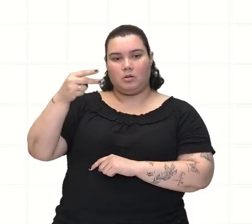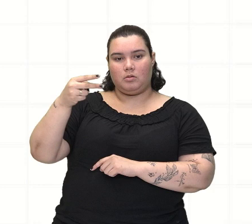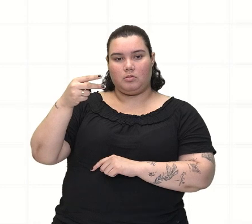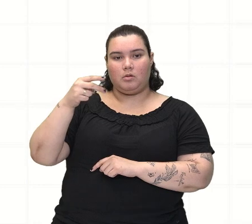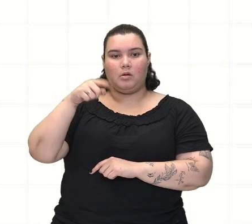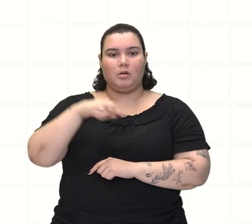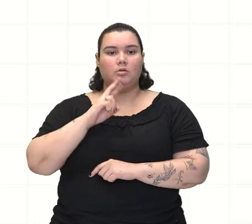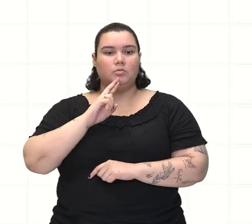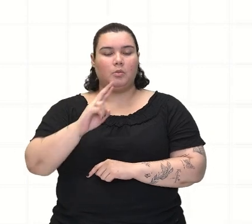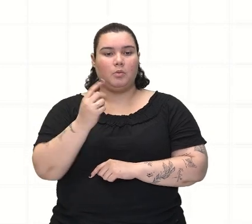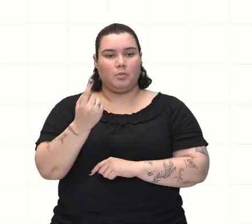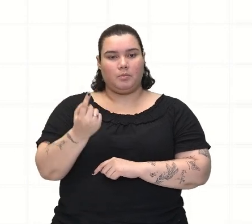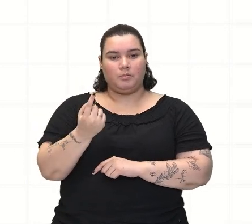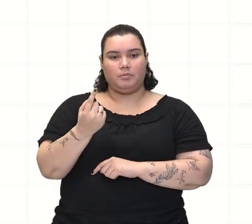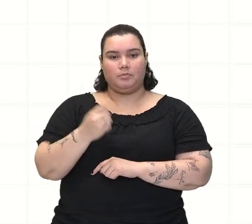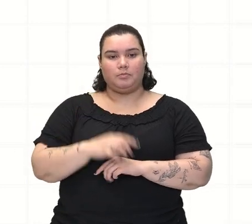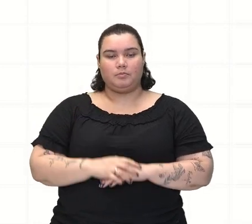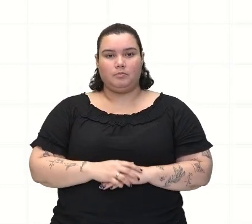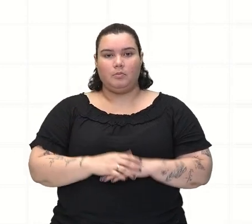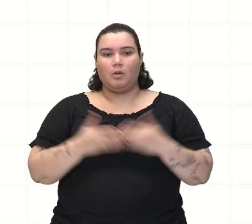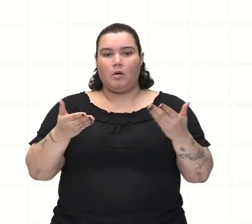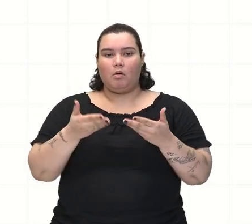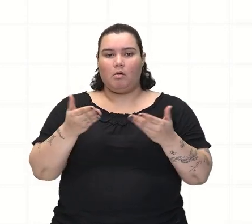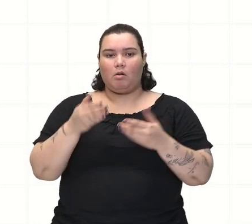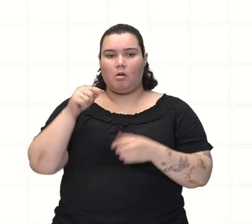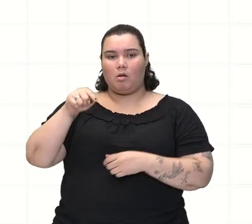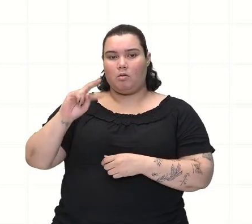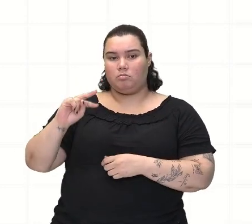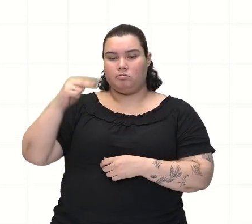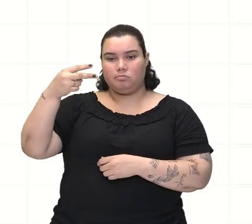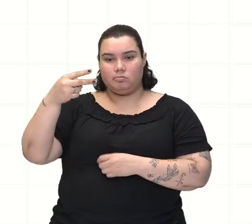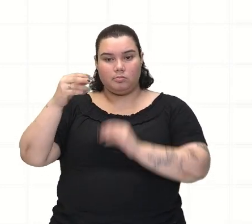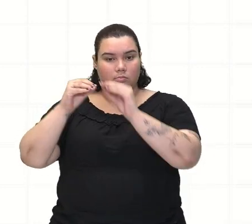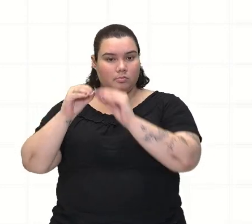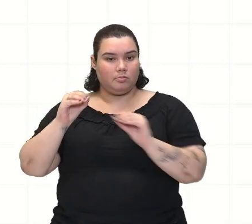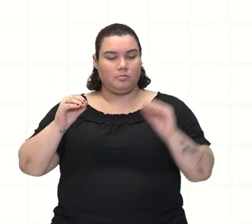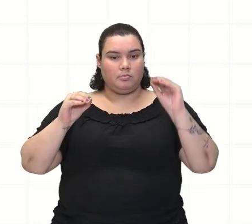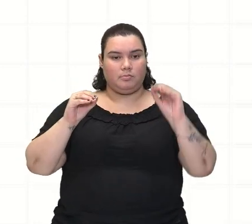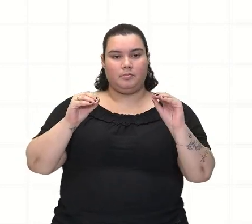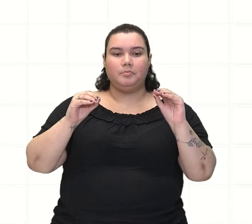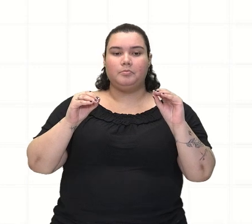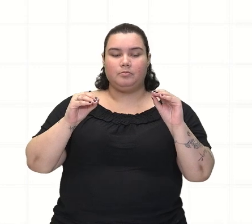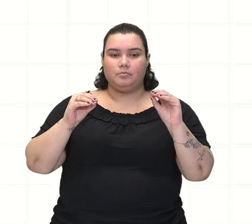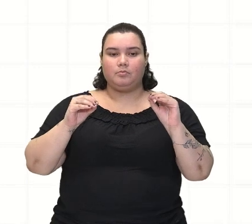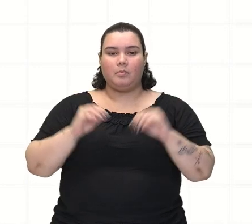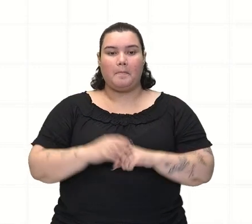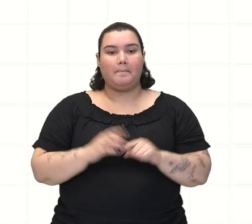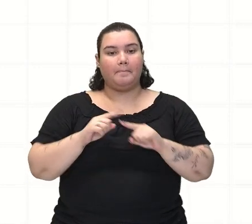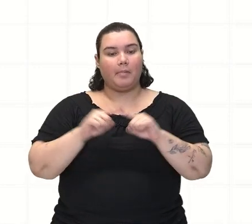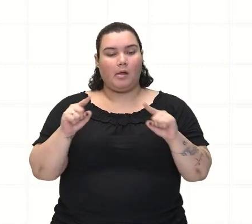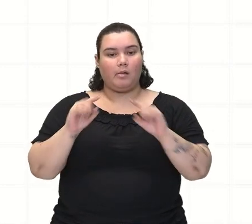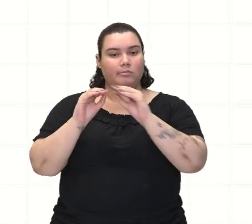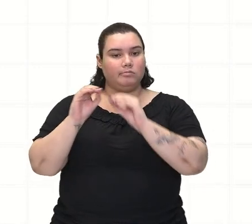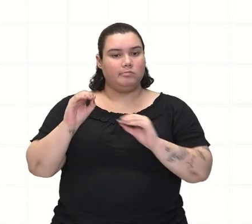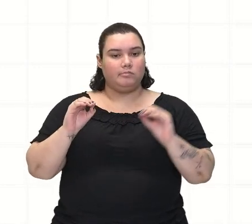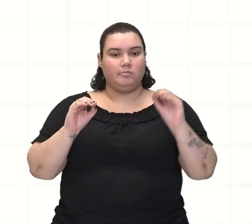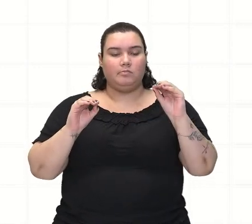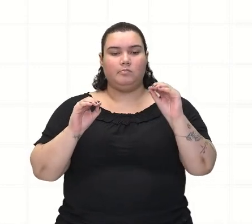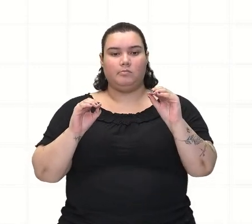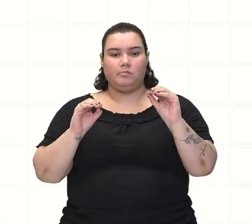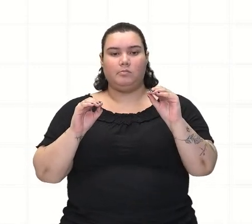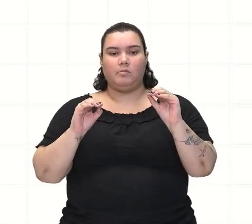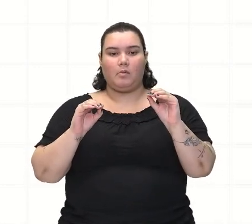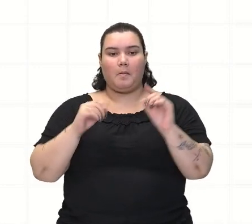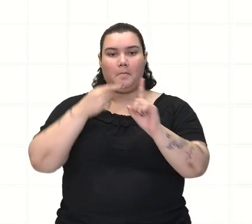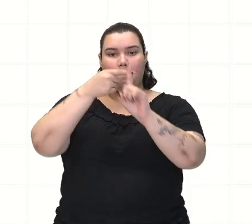é igual a 1. E aqui eu vou passar esse quadrado para o outro lado da igualdade, só que ele vai, né, como sendo